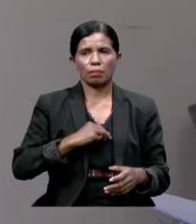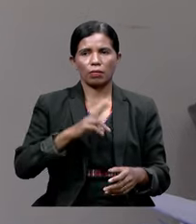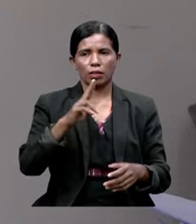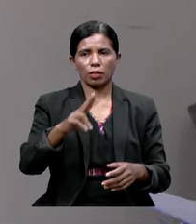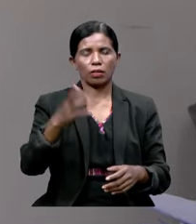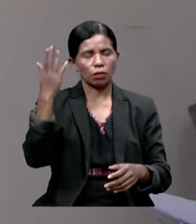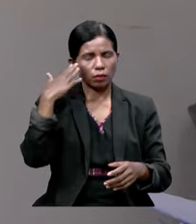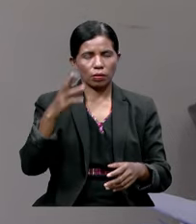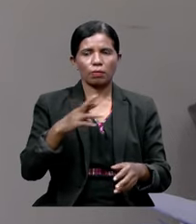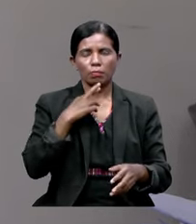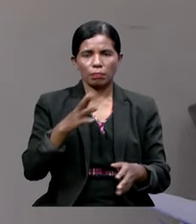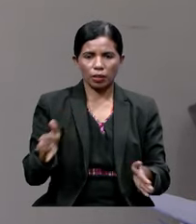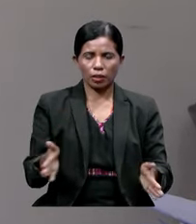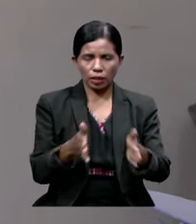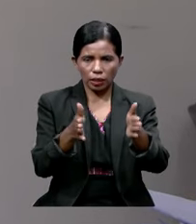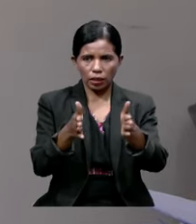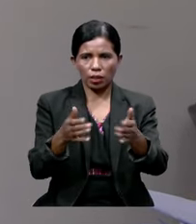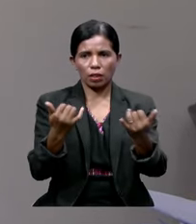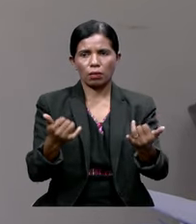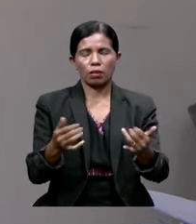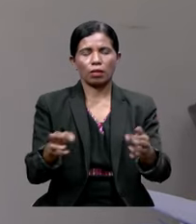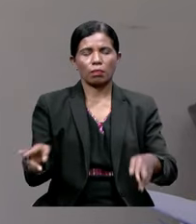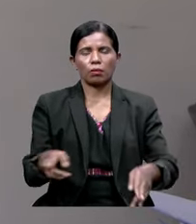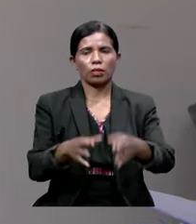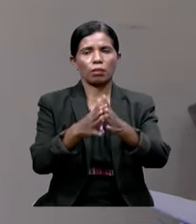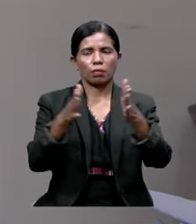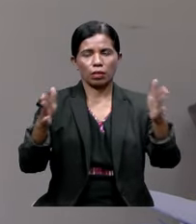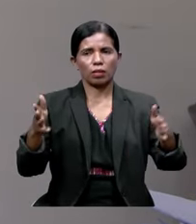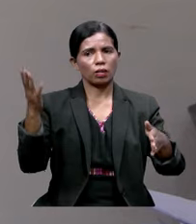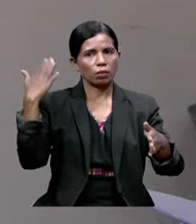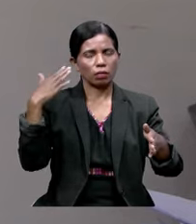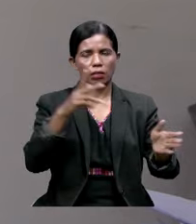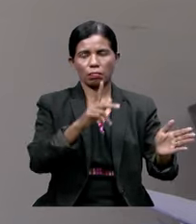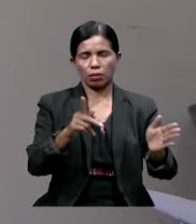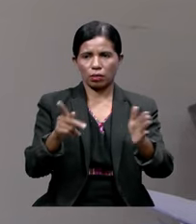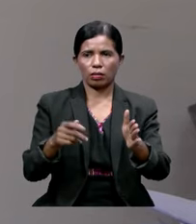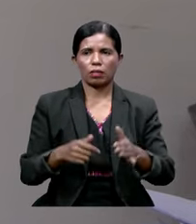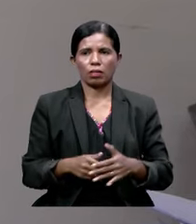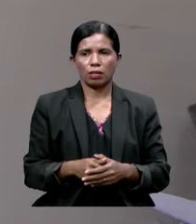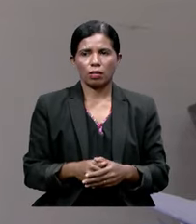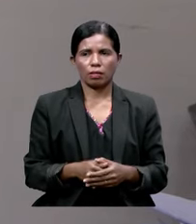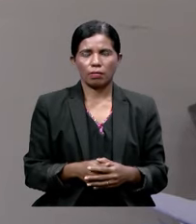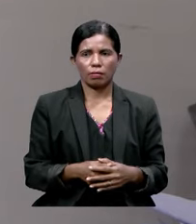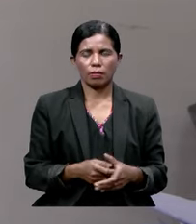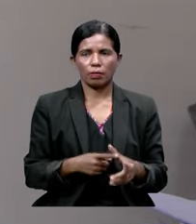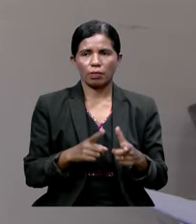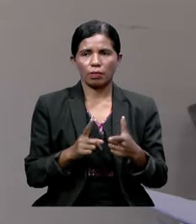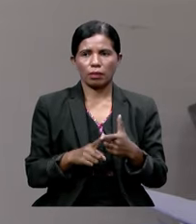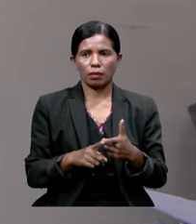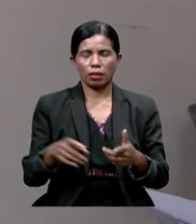caralak pico anda, né? Agora sai mota. Né, o plano mestre é a tudo ano.